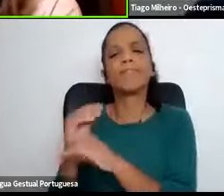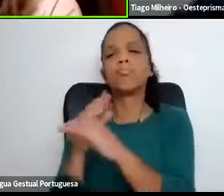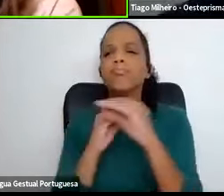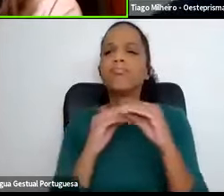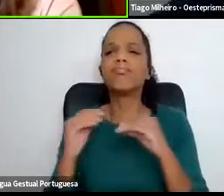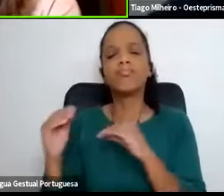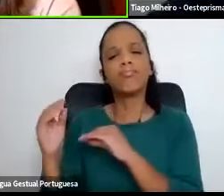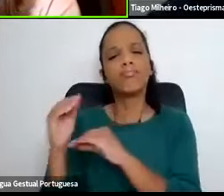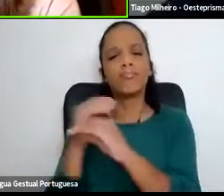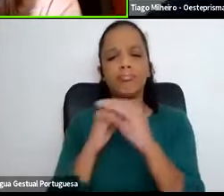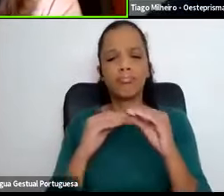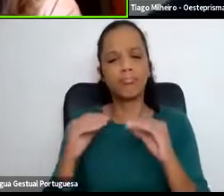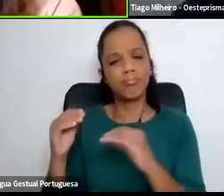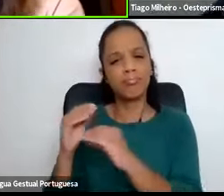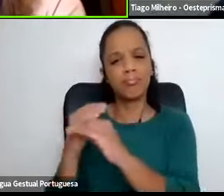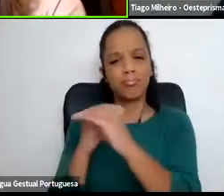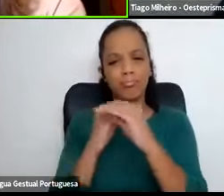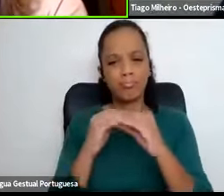e,